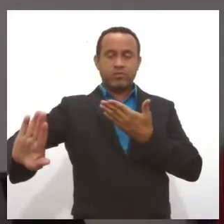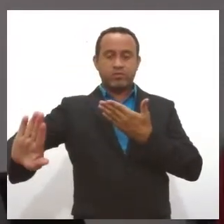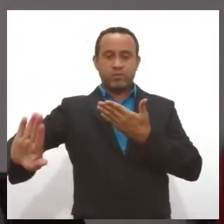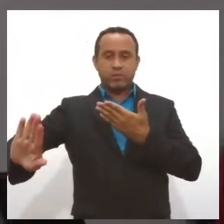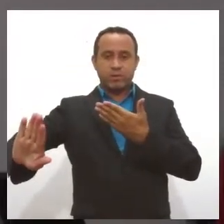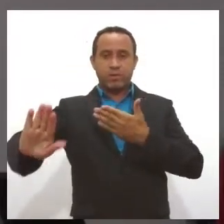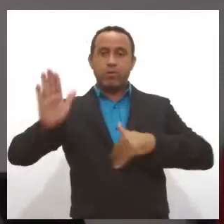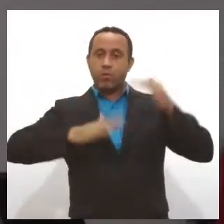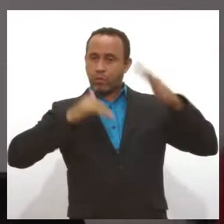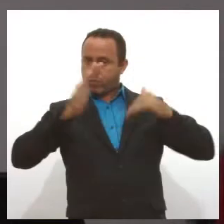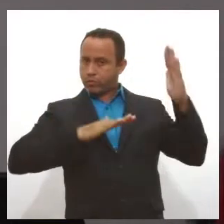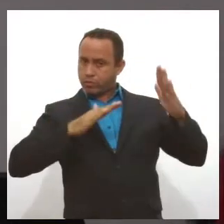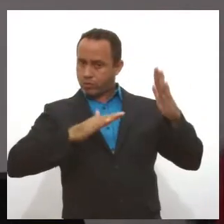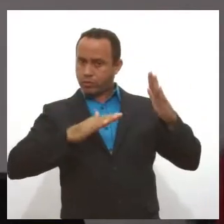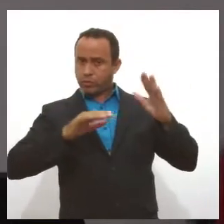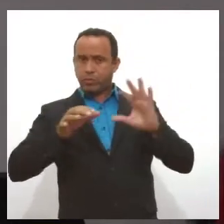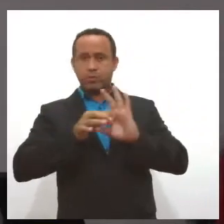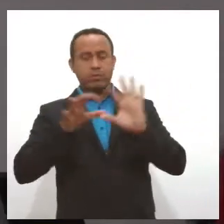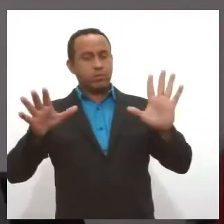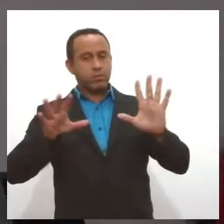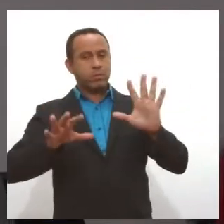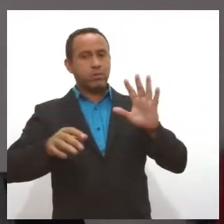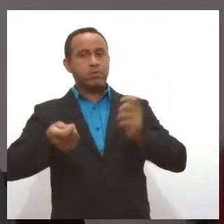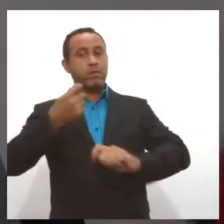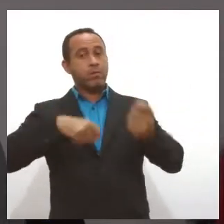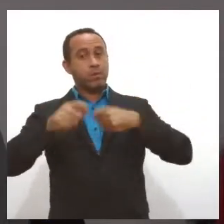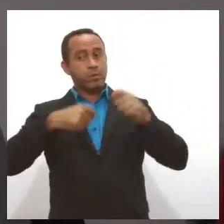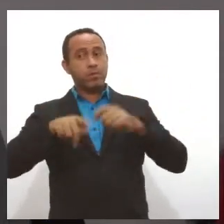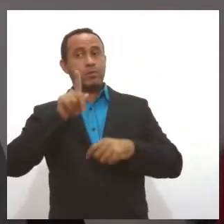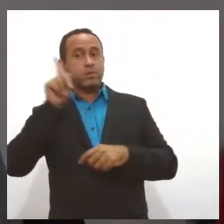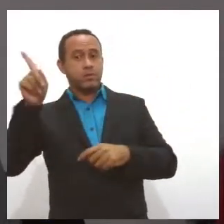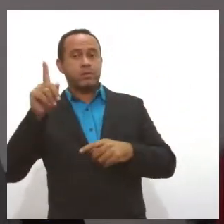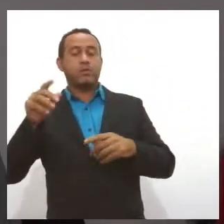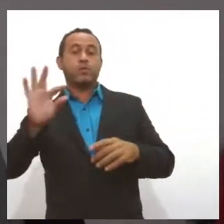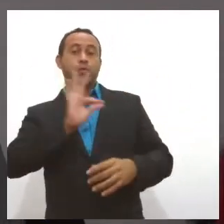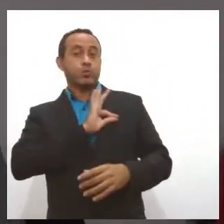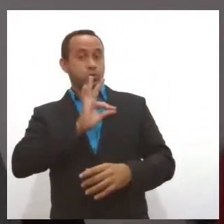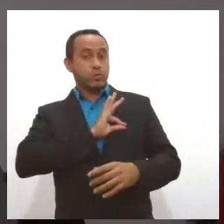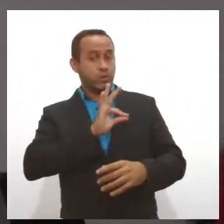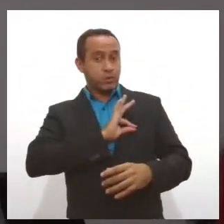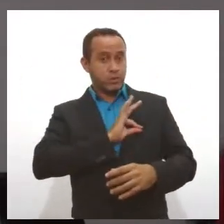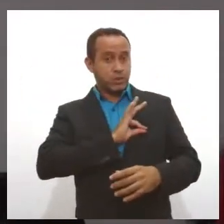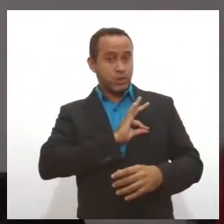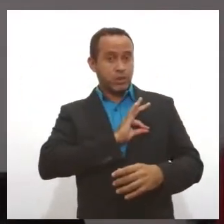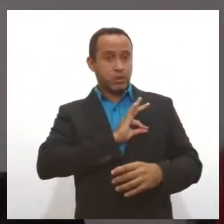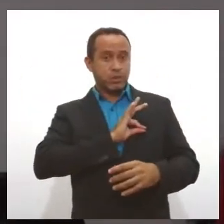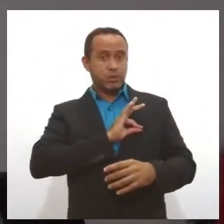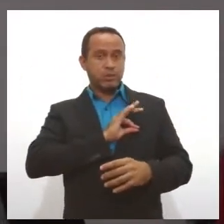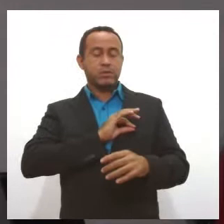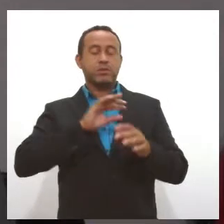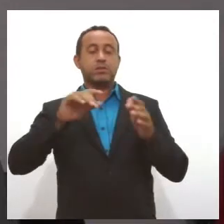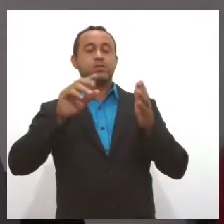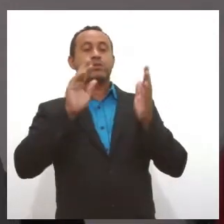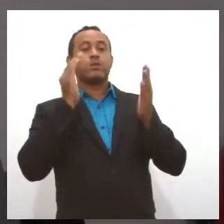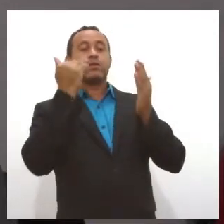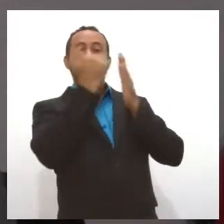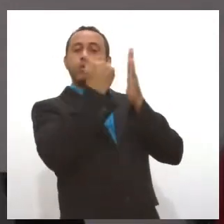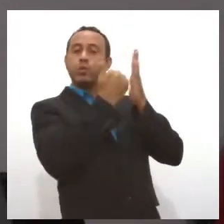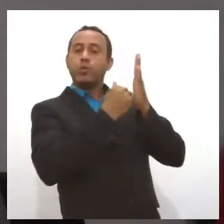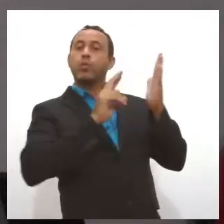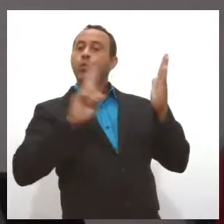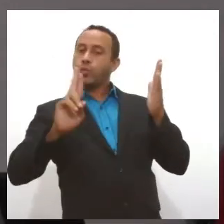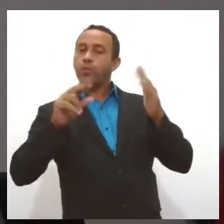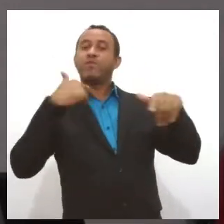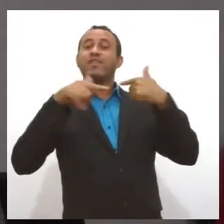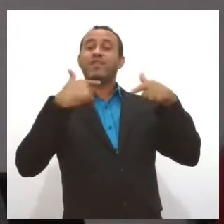iremos instaurar o procedimento administrativo, certo? Então, os policiais civis que estão devidamente escalados, eles irão trabalhar